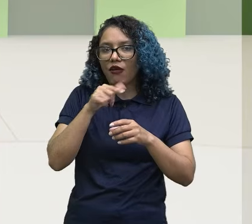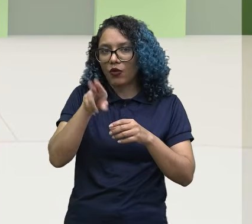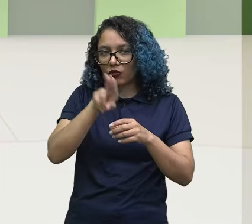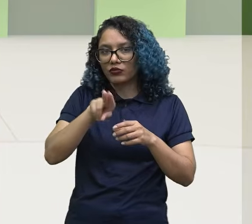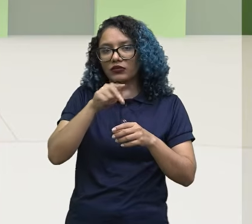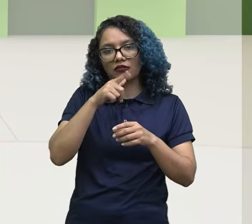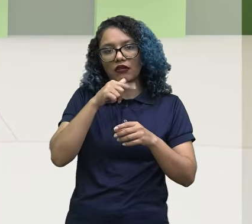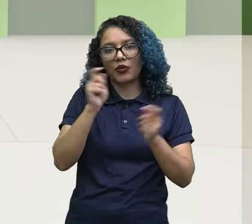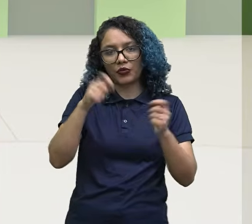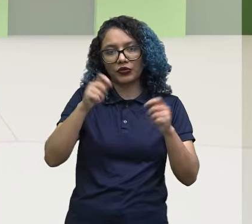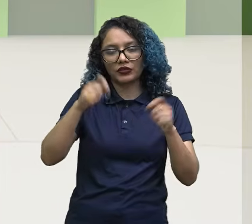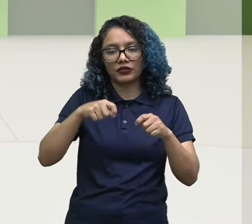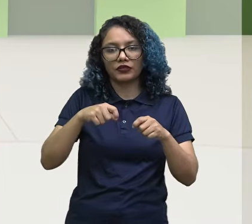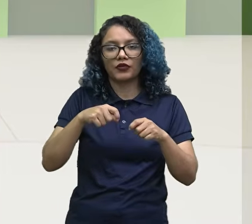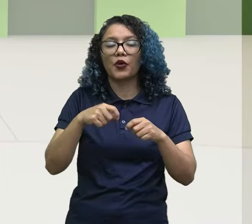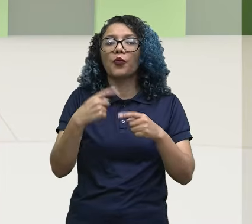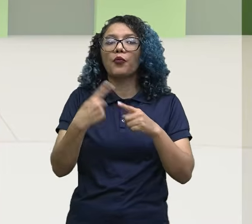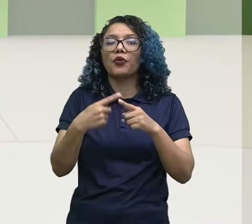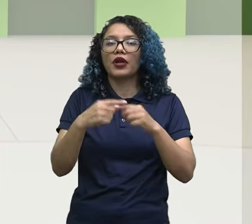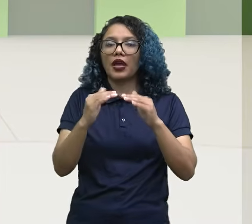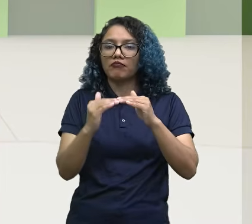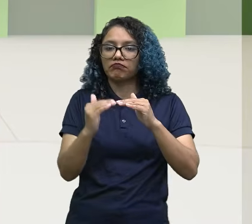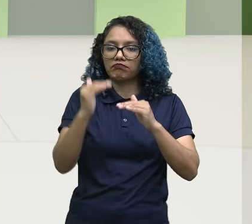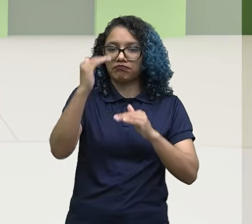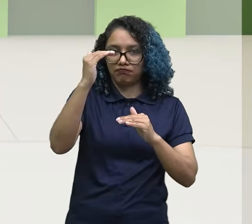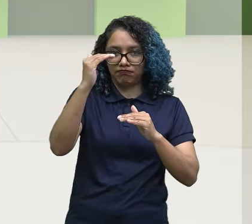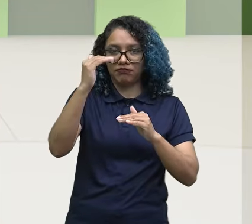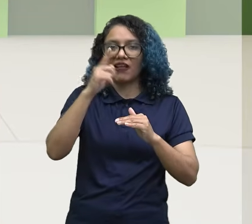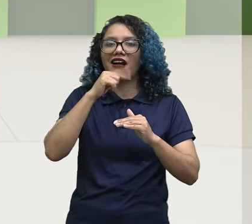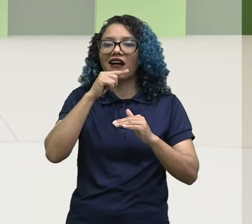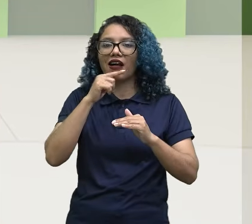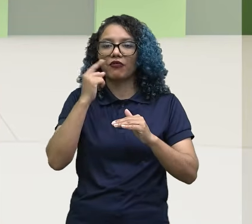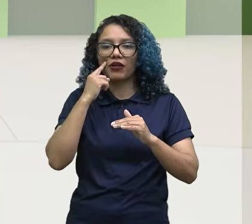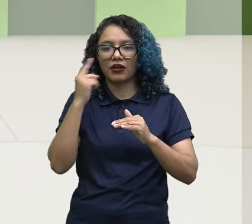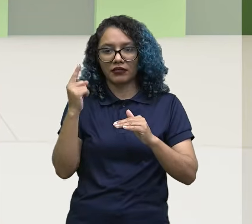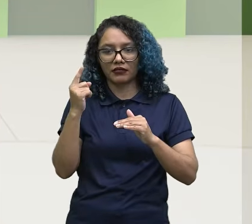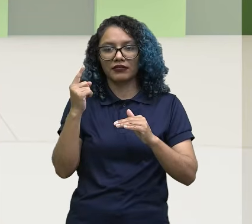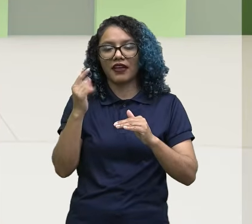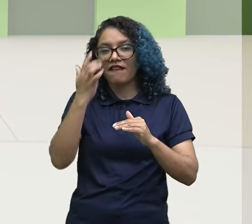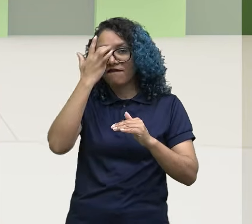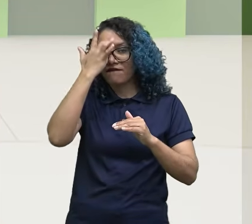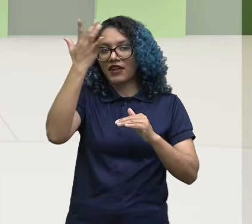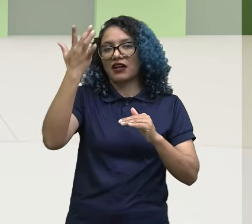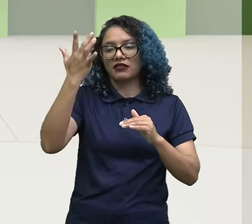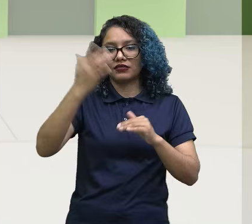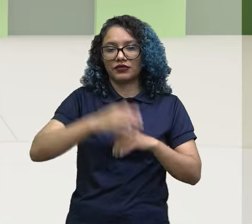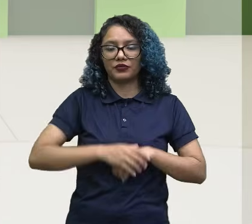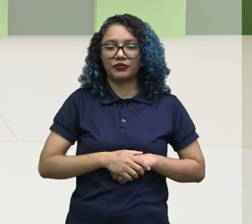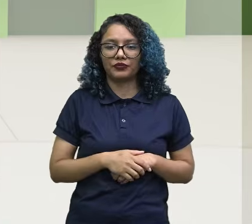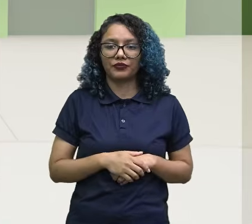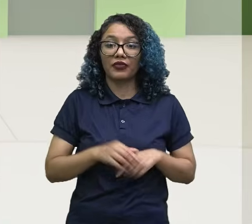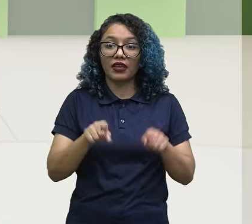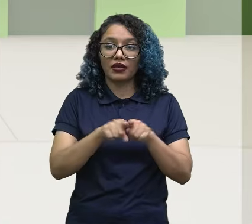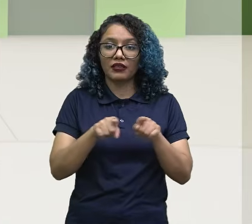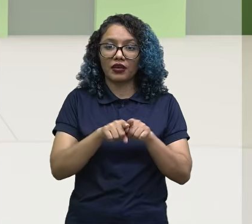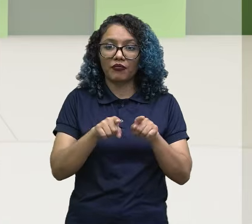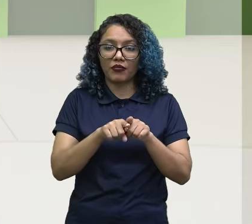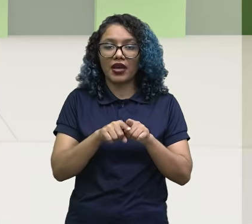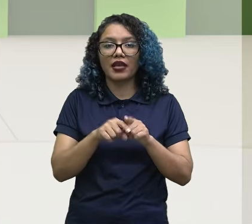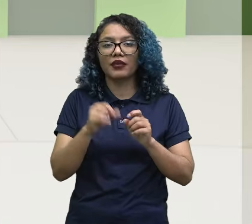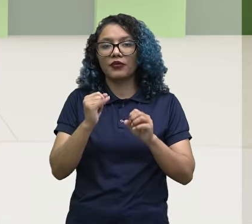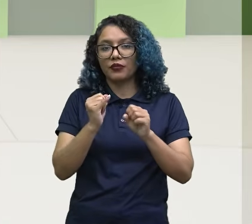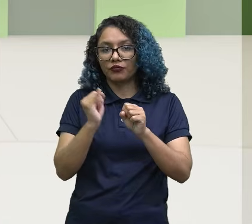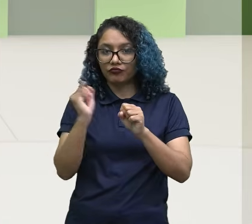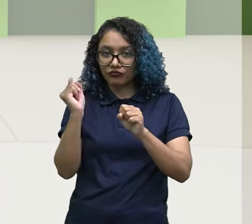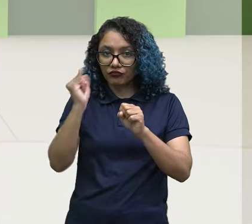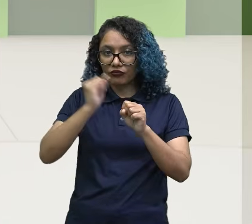porque, como eles estão acima da água, aqui na nossa escala, eles têm maior facilidade. E o mesmo acontece para os ânions,